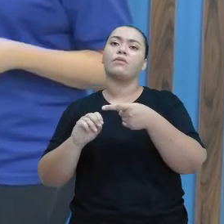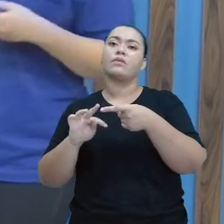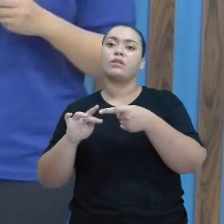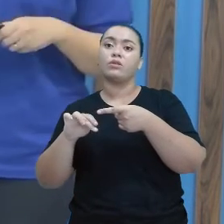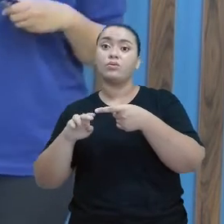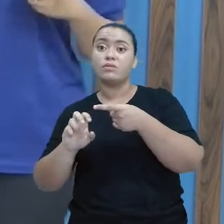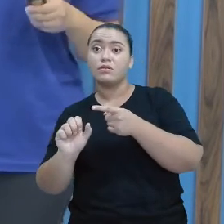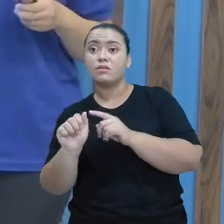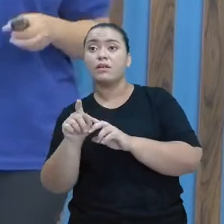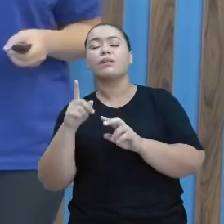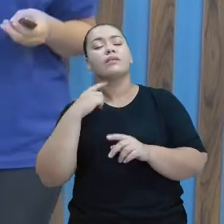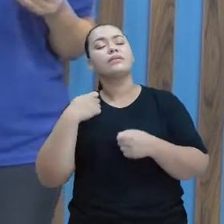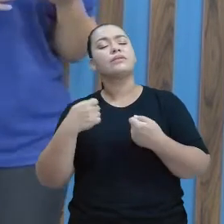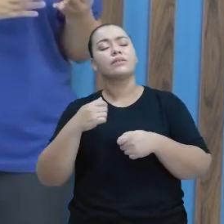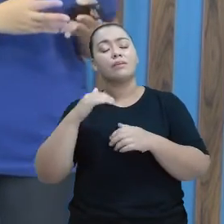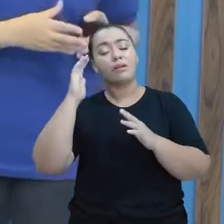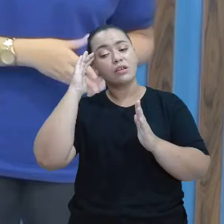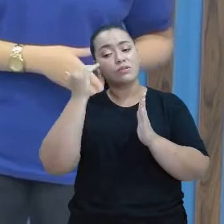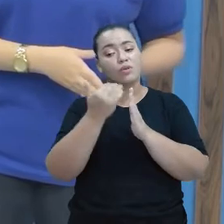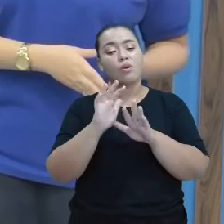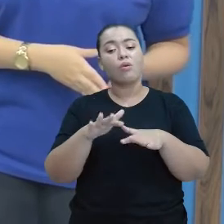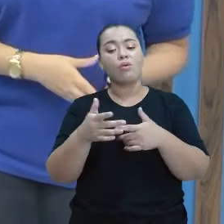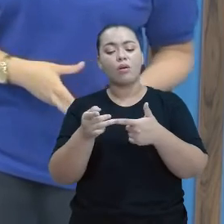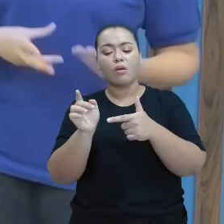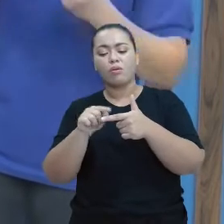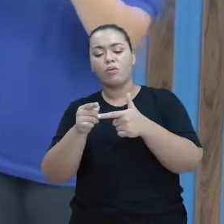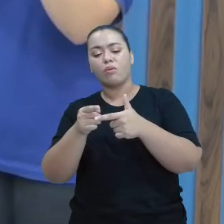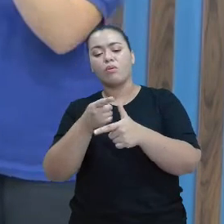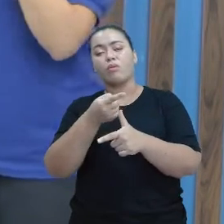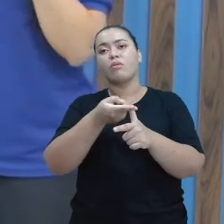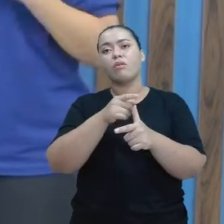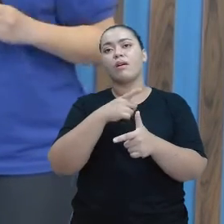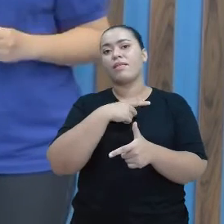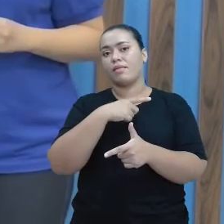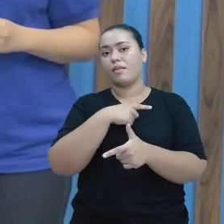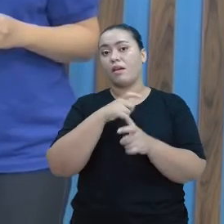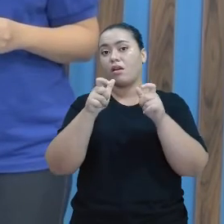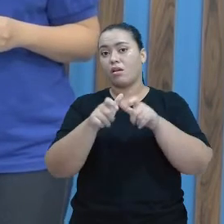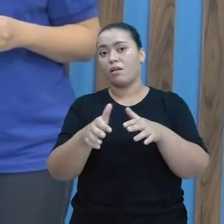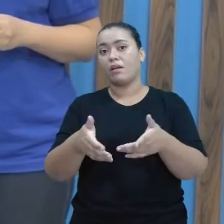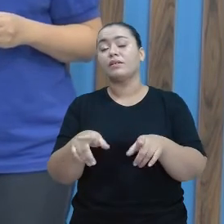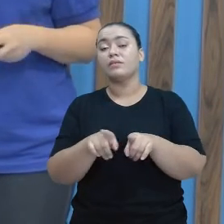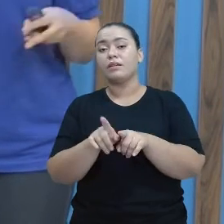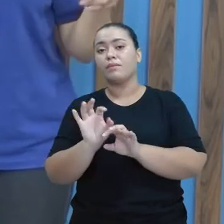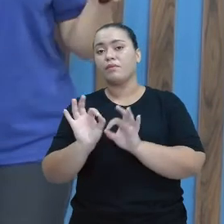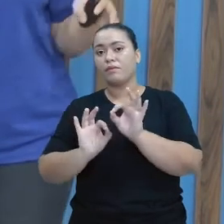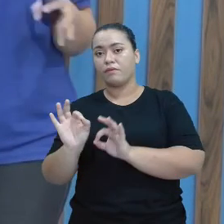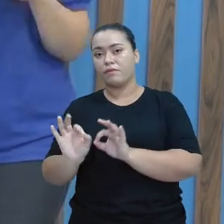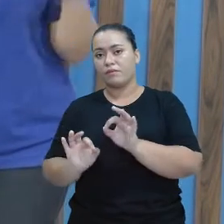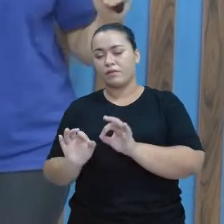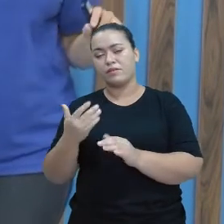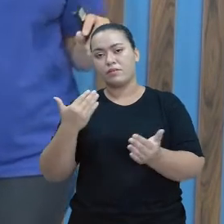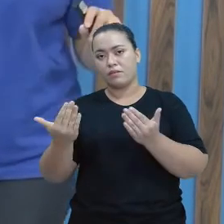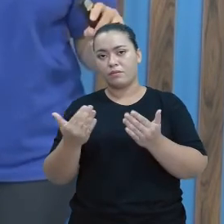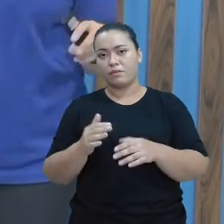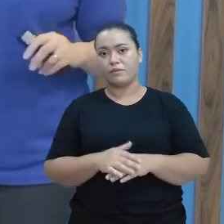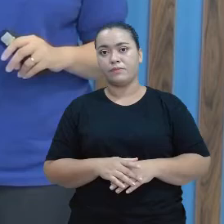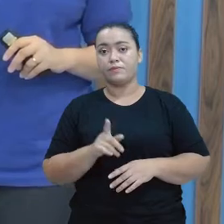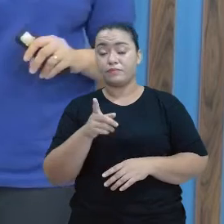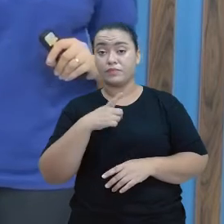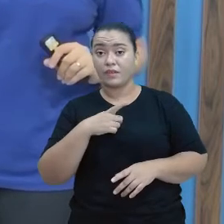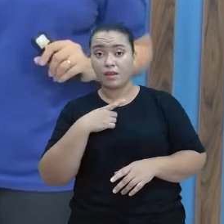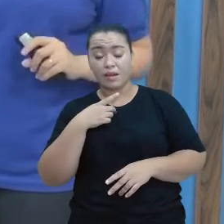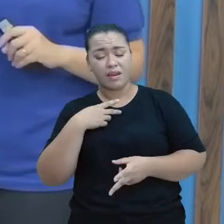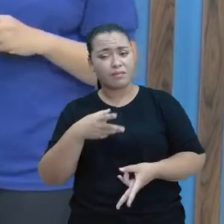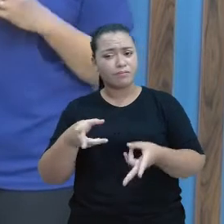beta, sempre respeitando a posição que o ângulo ocupa e a confecção dessa razão, tá certo? Se você pega aí o gancho dessa informação,